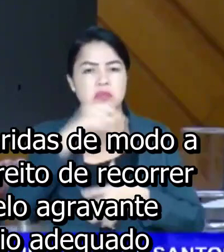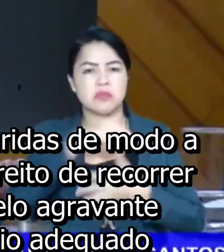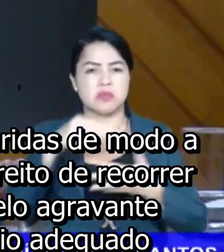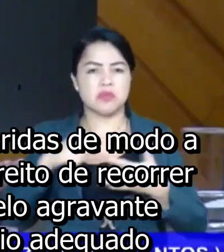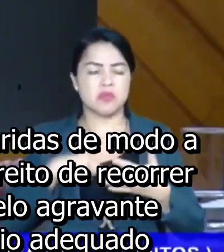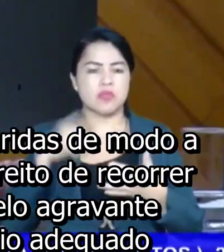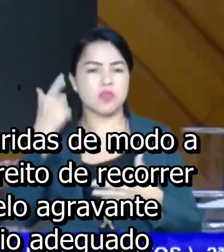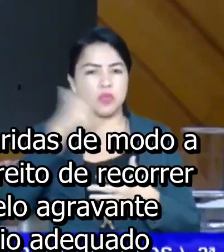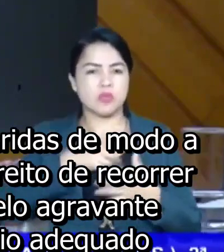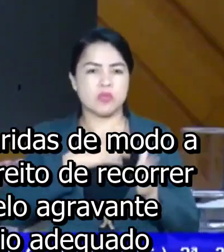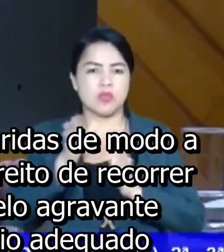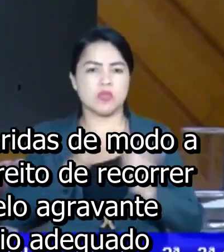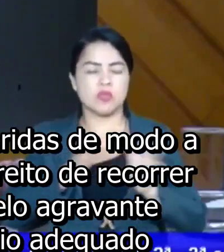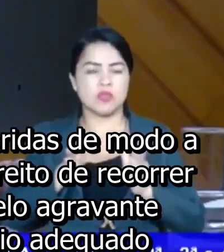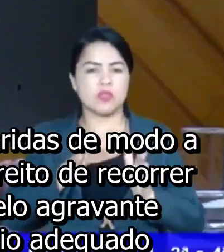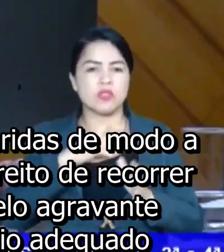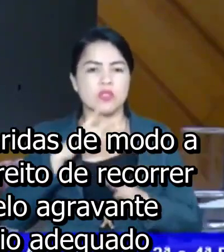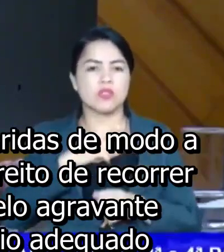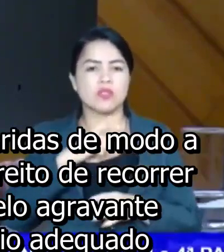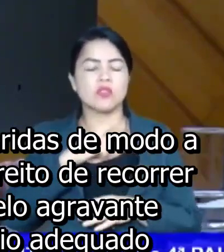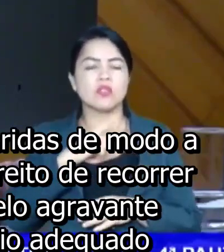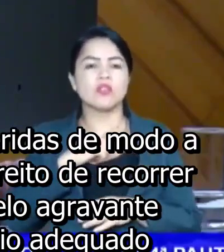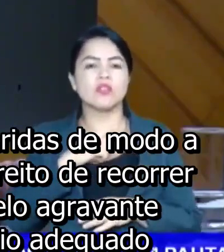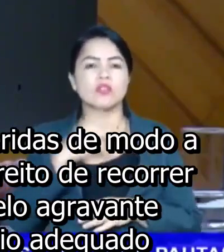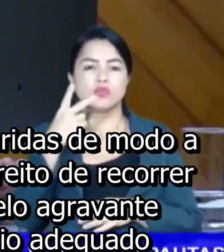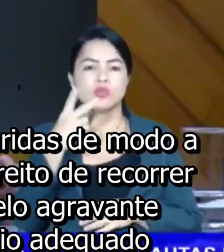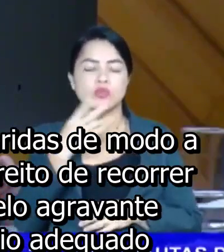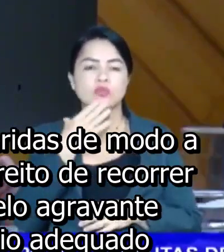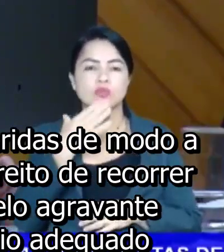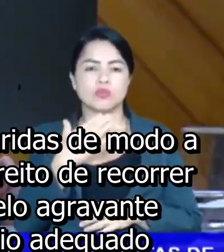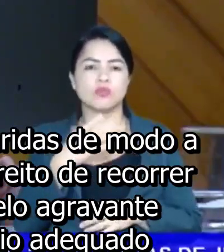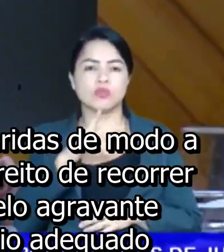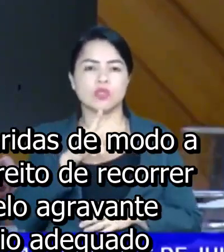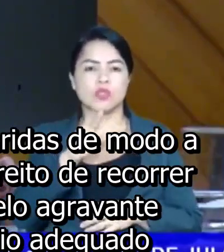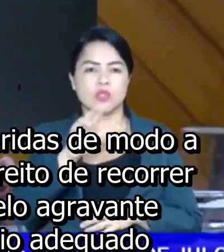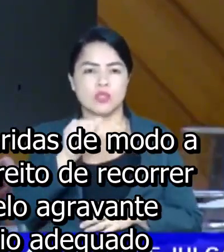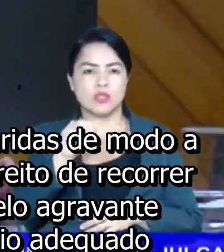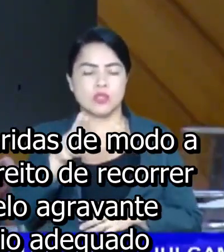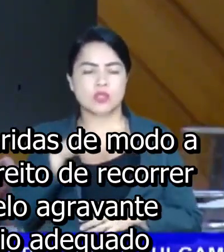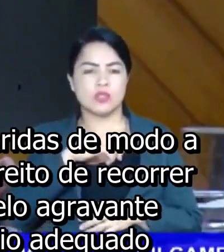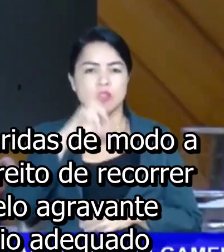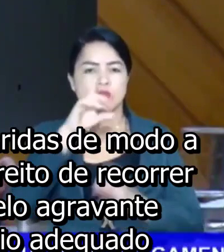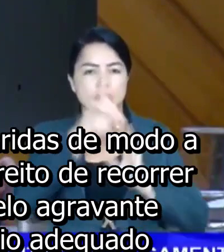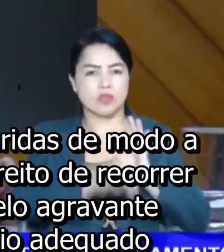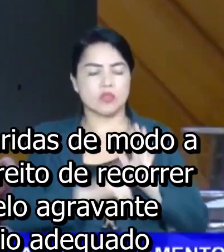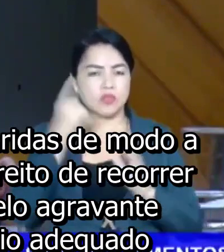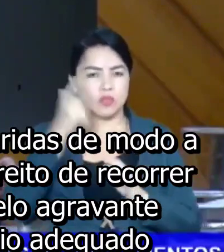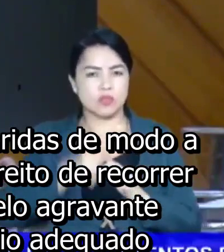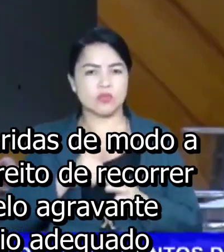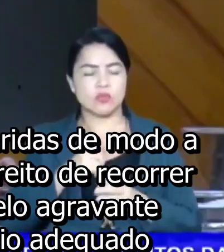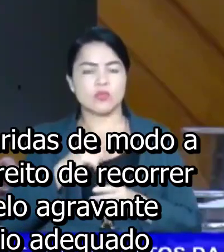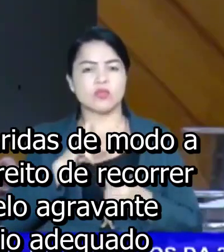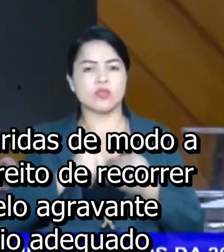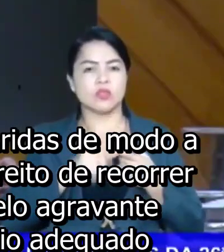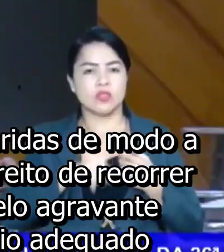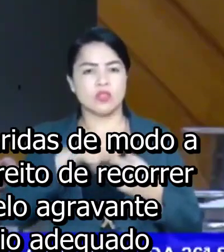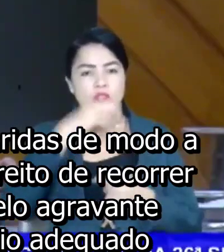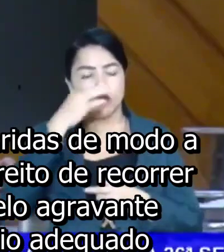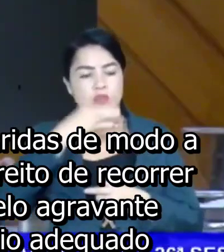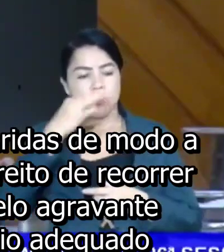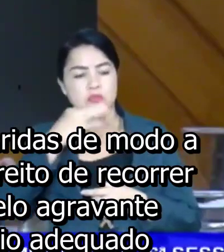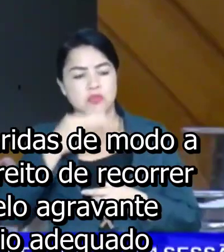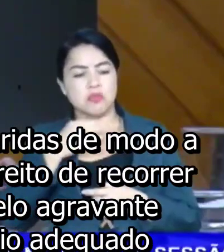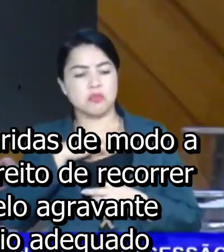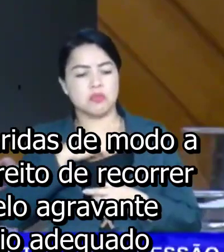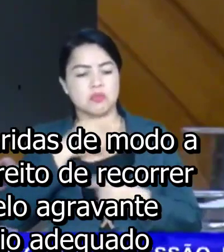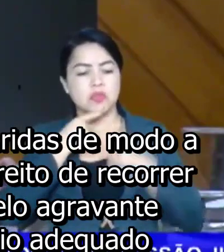acesso à justiça, o duplo grau de jurisdição e o direito de recorrer ao jurisdicionado. Assim, os questionamentos trazidos pelo agravante